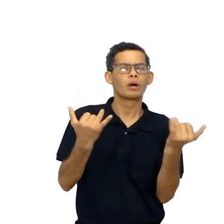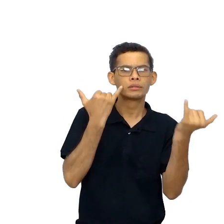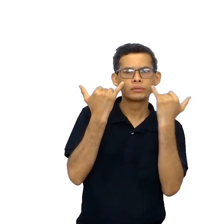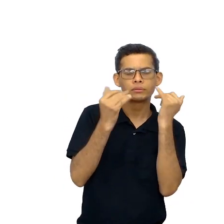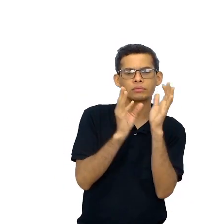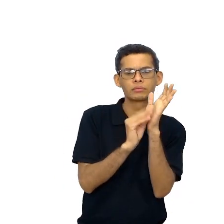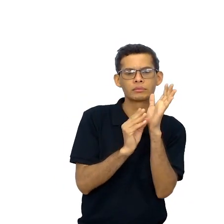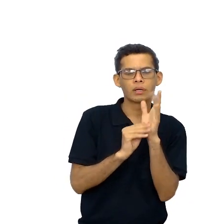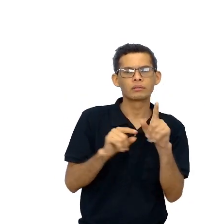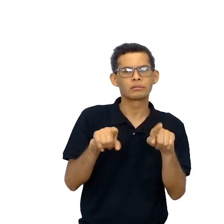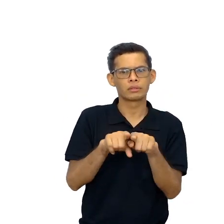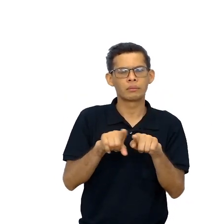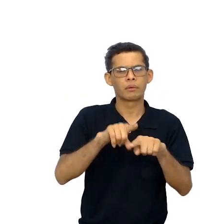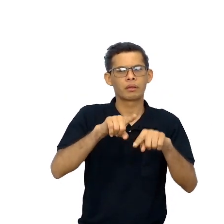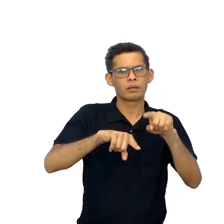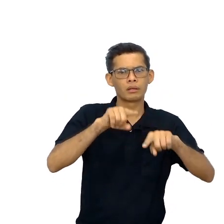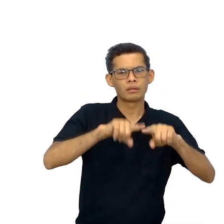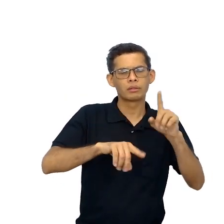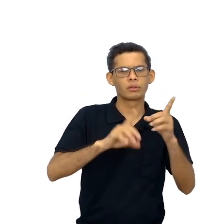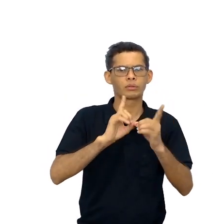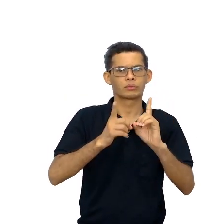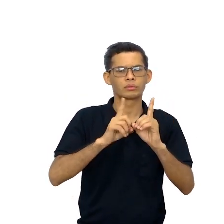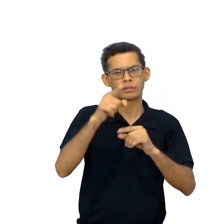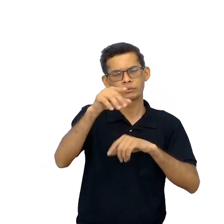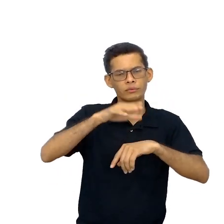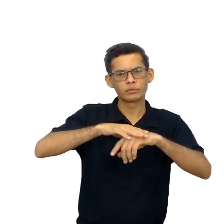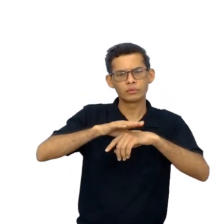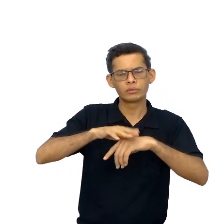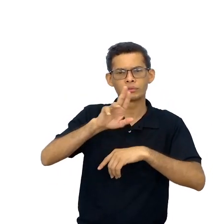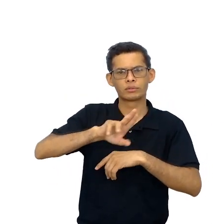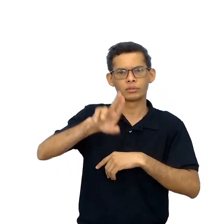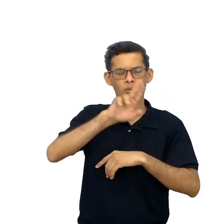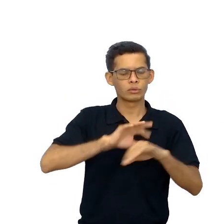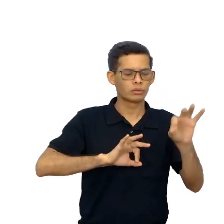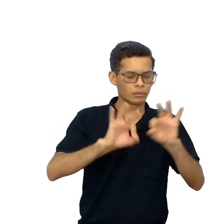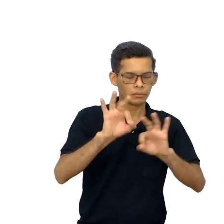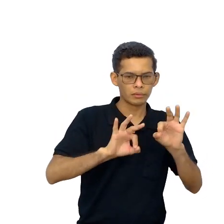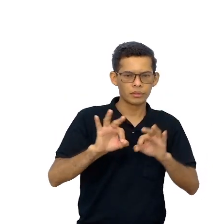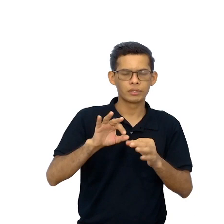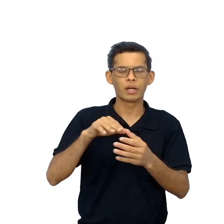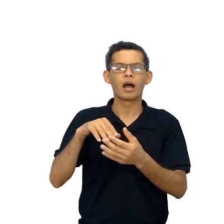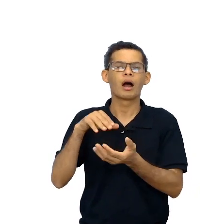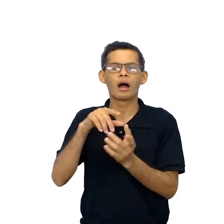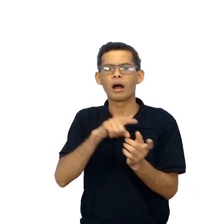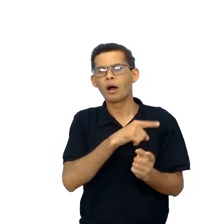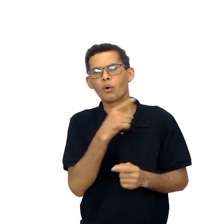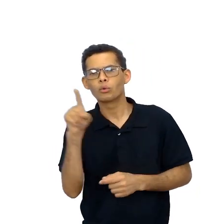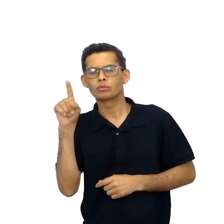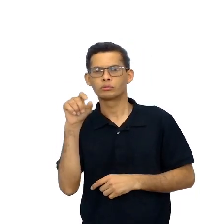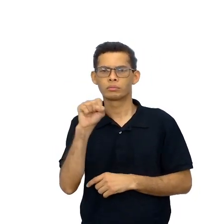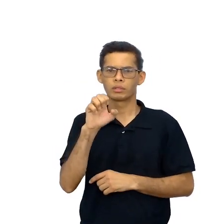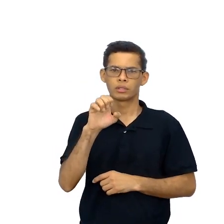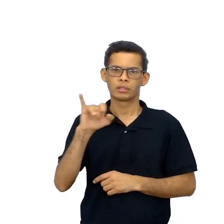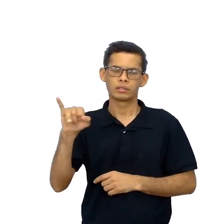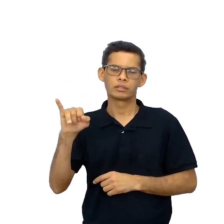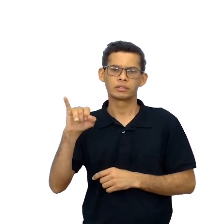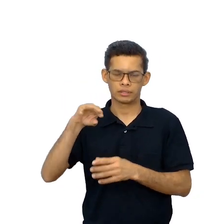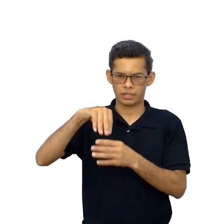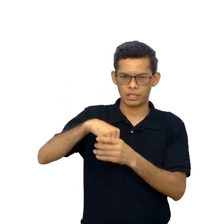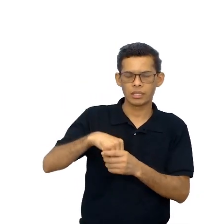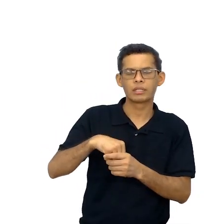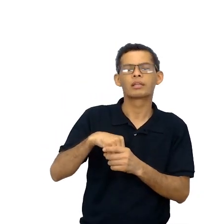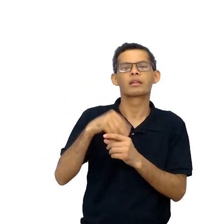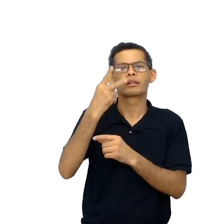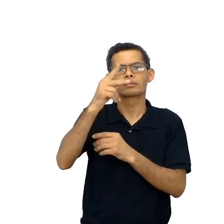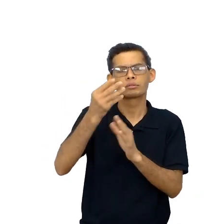recursos didáticos que você pretende utilizar para planejar a última SEI do ano de 2022 em sua unidade escolar? Então,